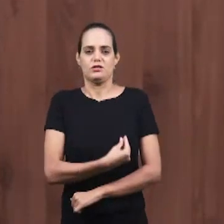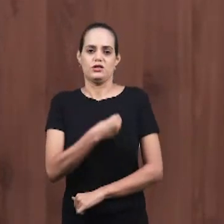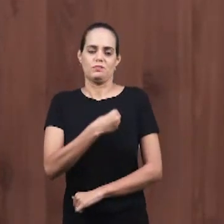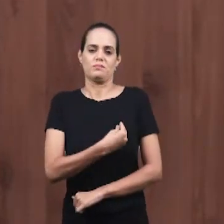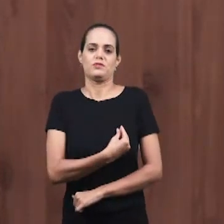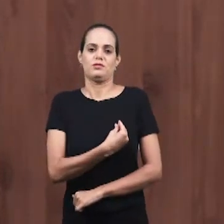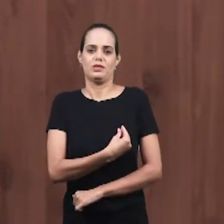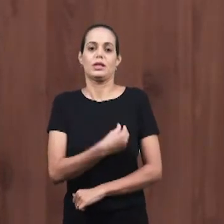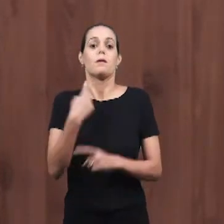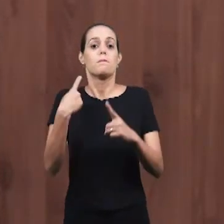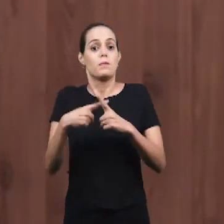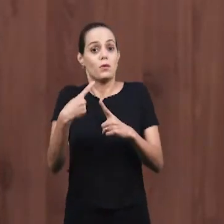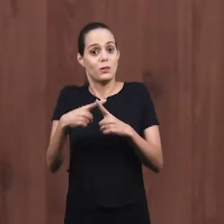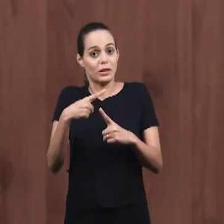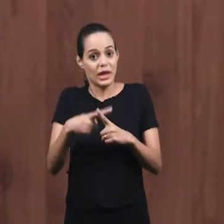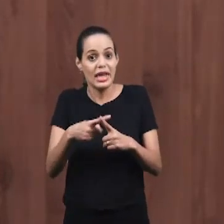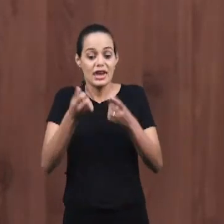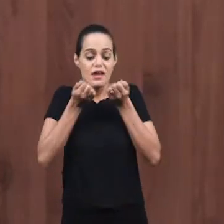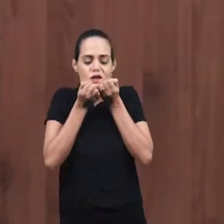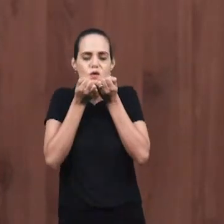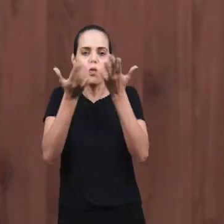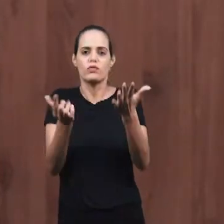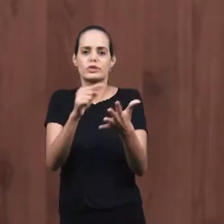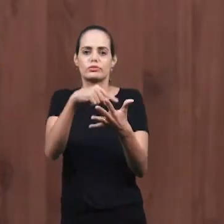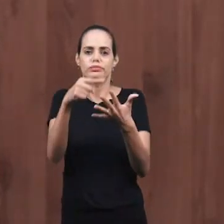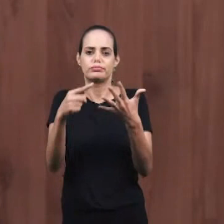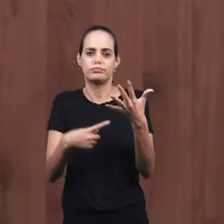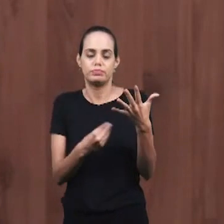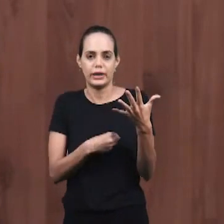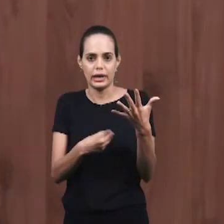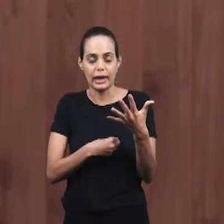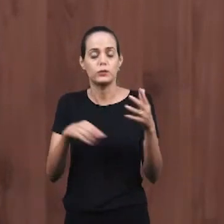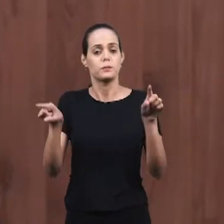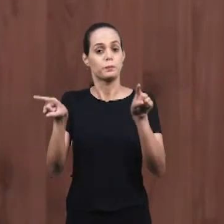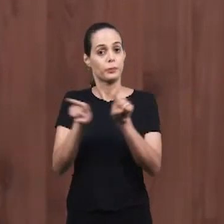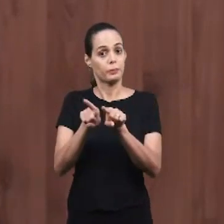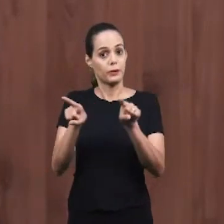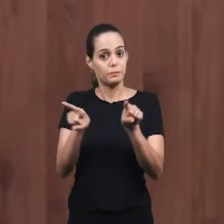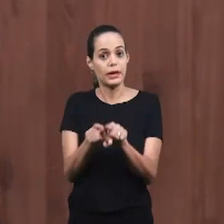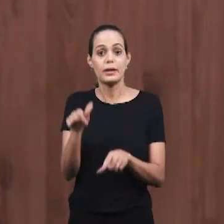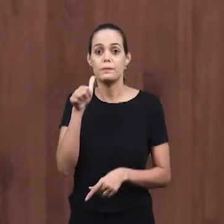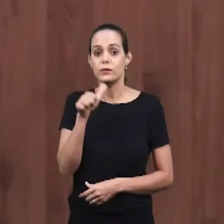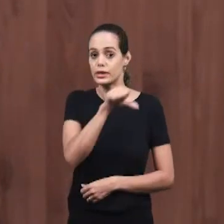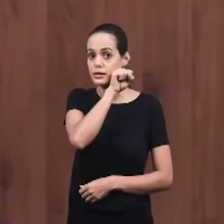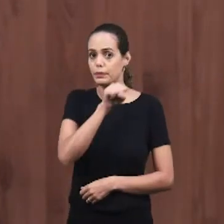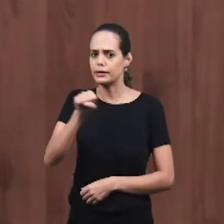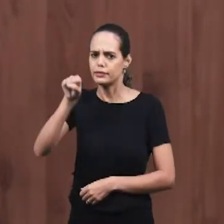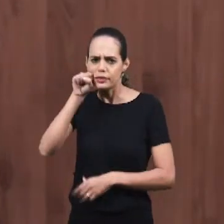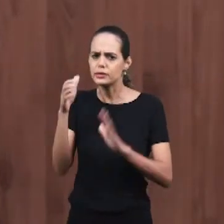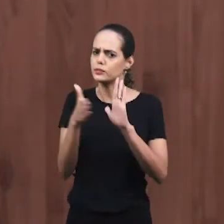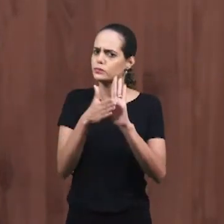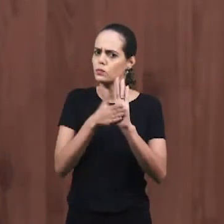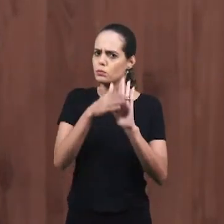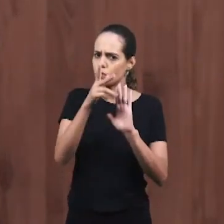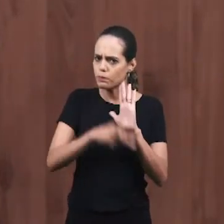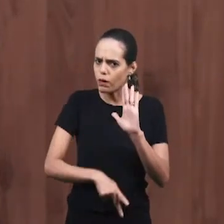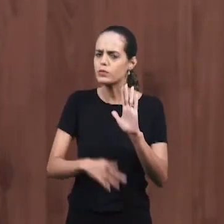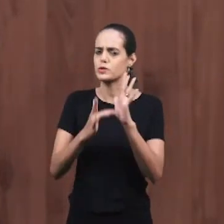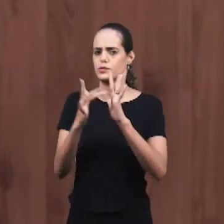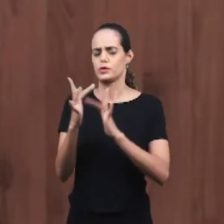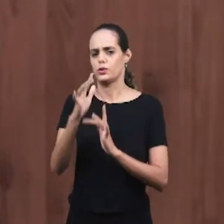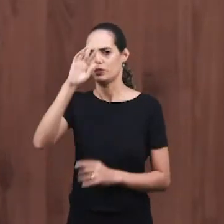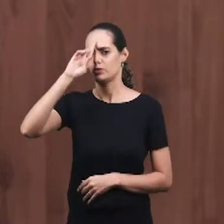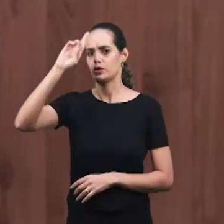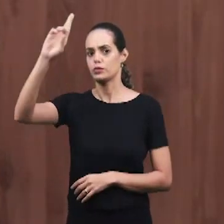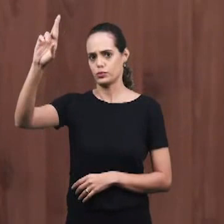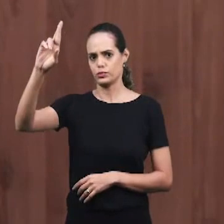sua confissão diante do Pai. Muito bem respondido pela irmã. Também a irmã Laila, a respeito da mulher samaritana, muito bem colocada ali o propósito do